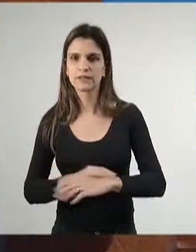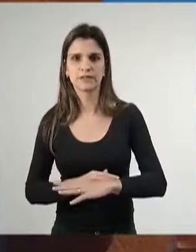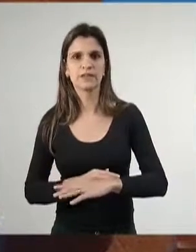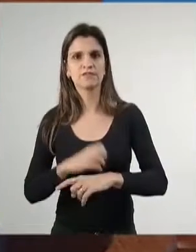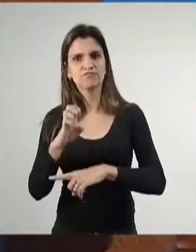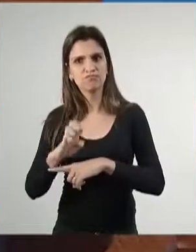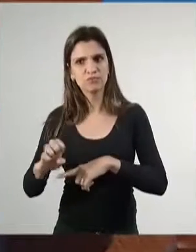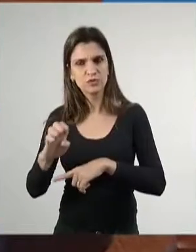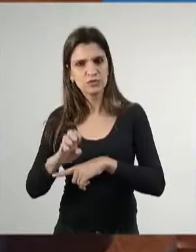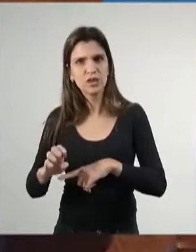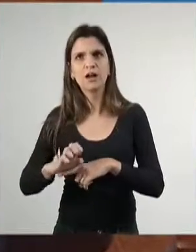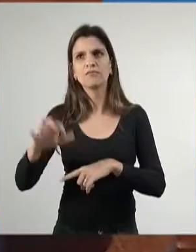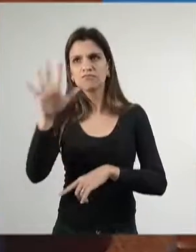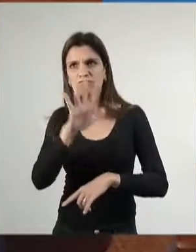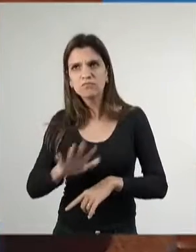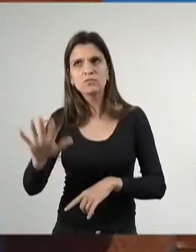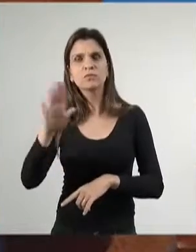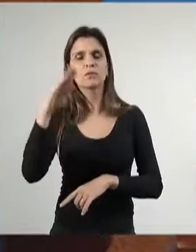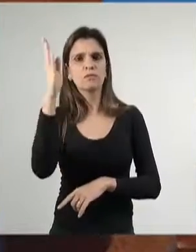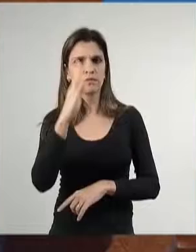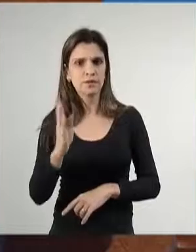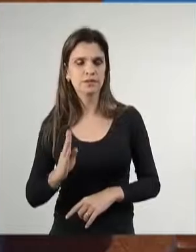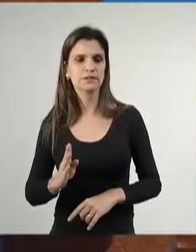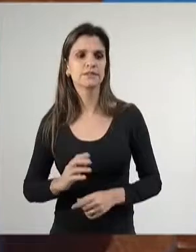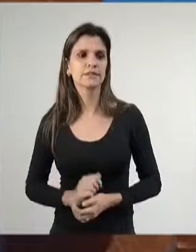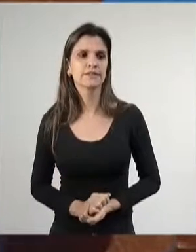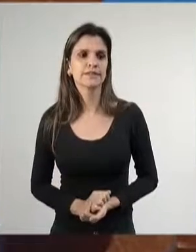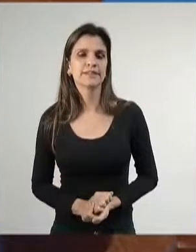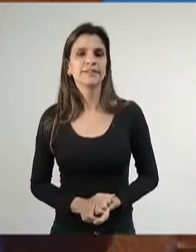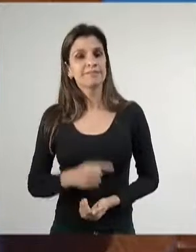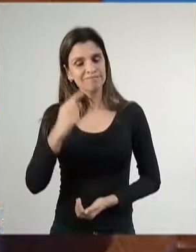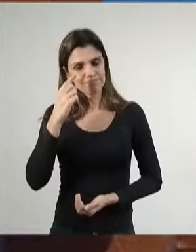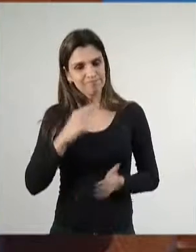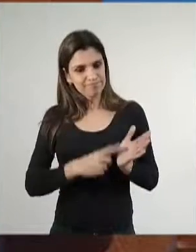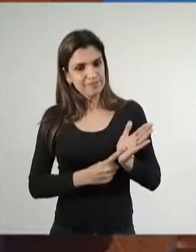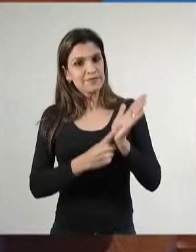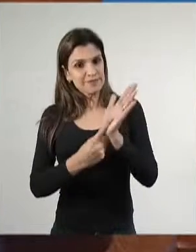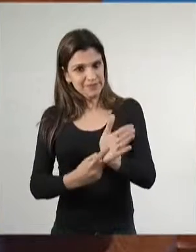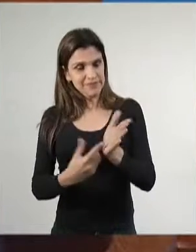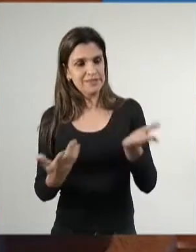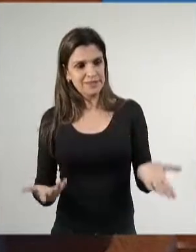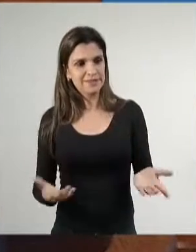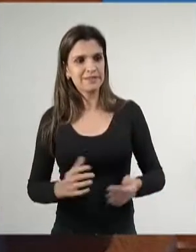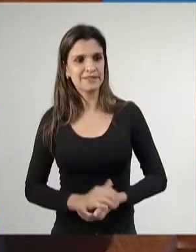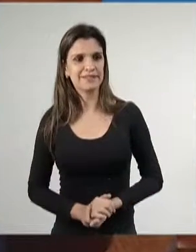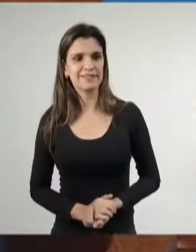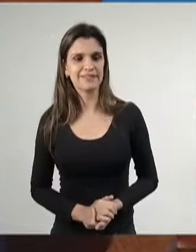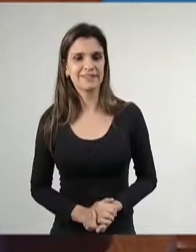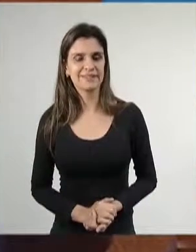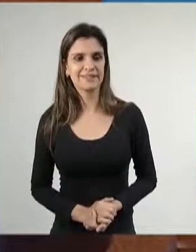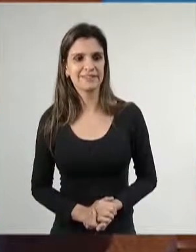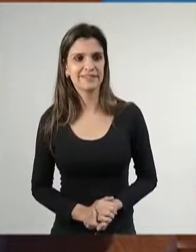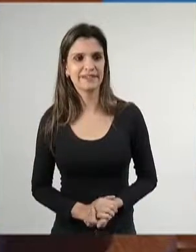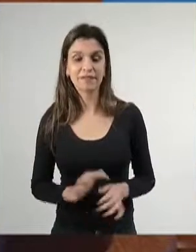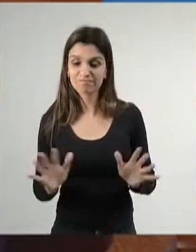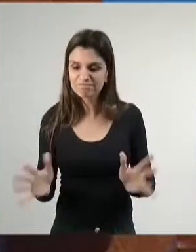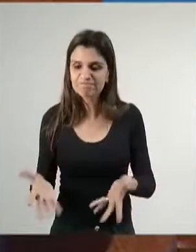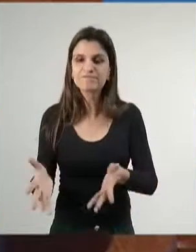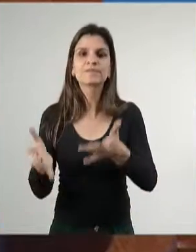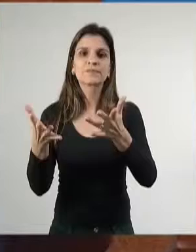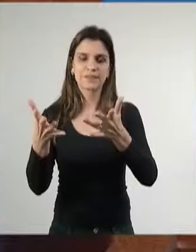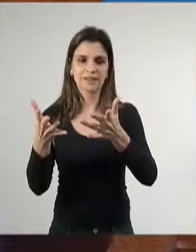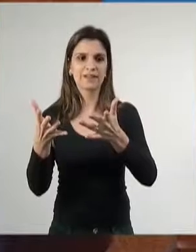nosso estado de Mato Grosso do Sul. Então, eu gostaria de lançar essa ideia, esperando que ela tenha repercussão, que ela